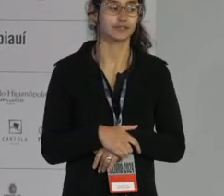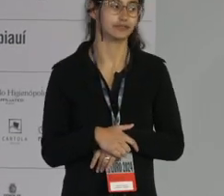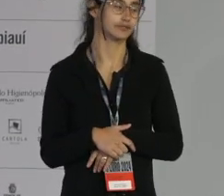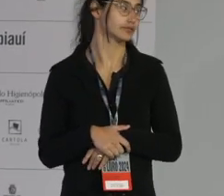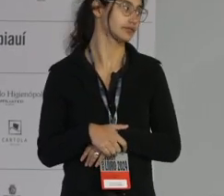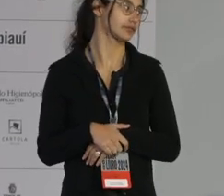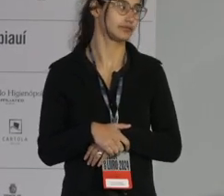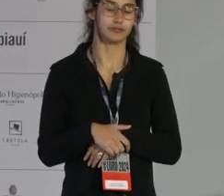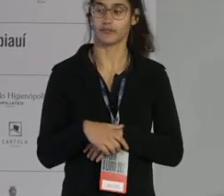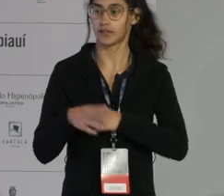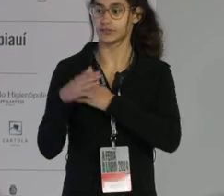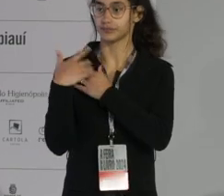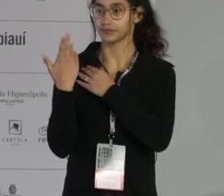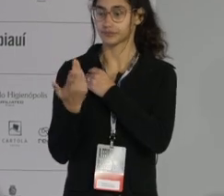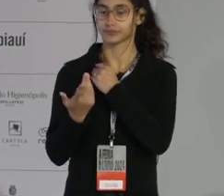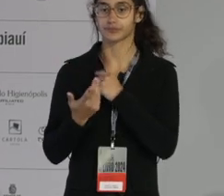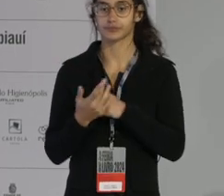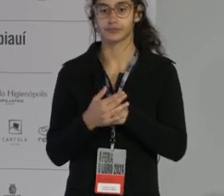E, então,